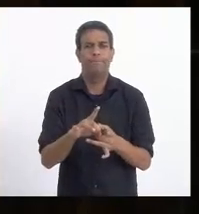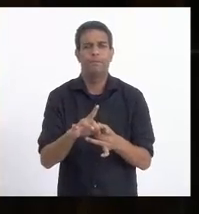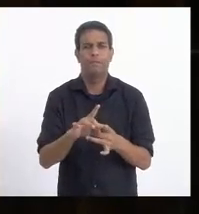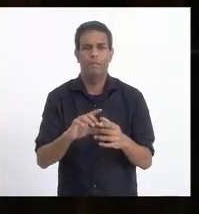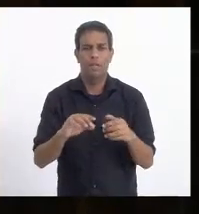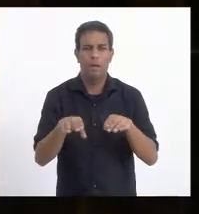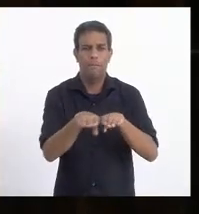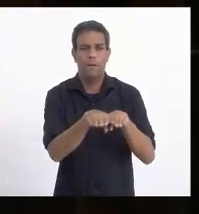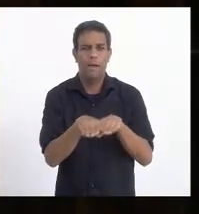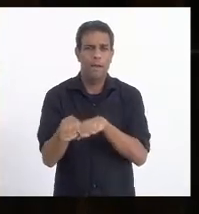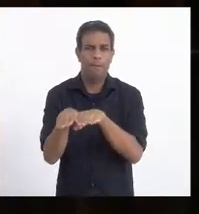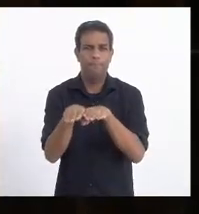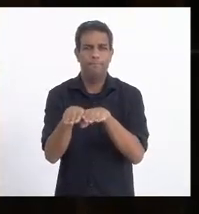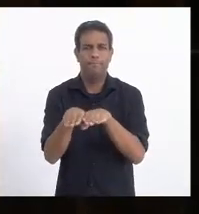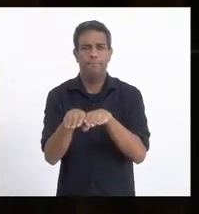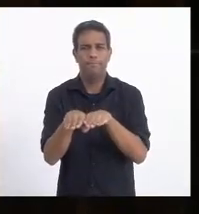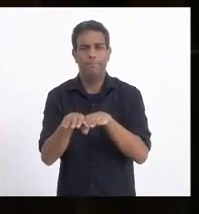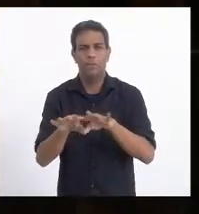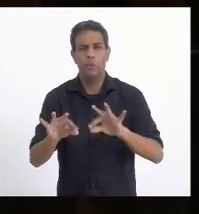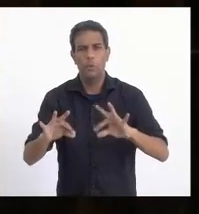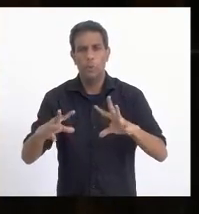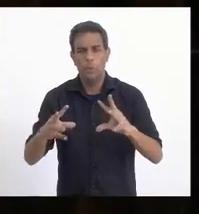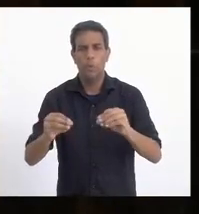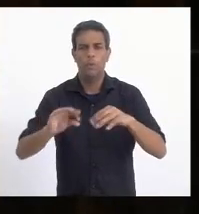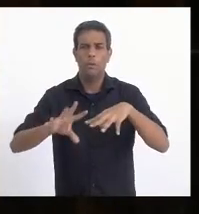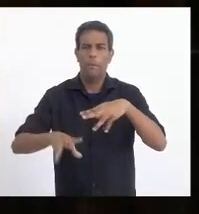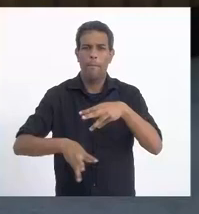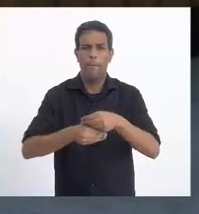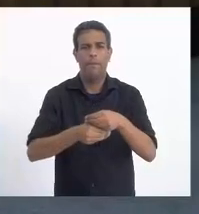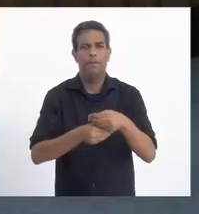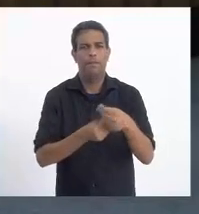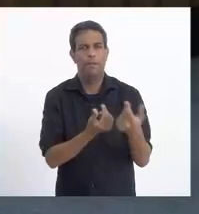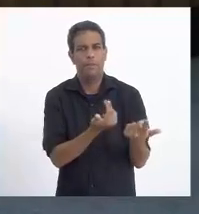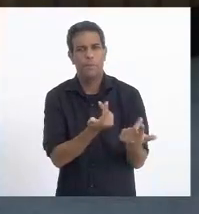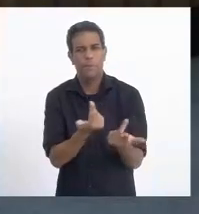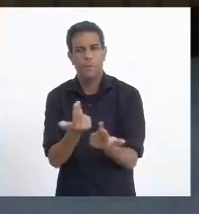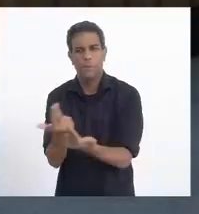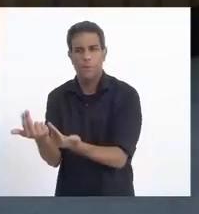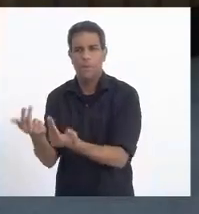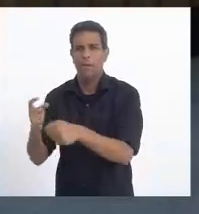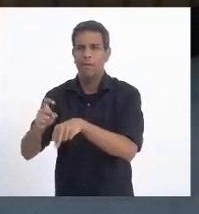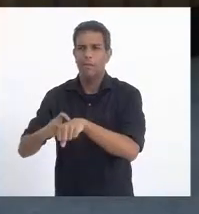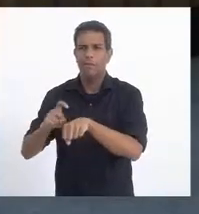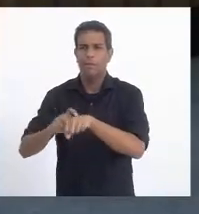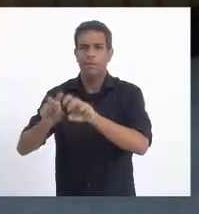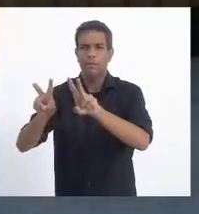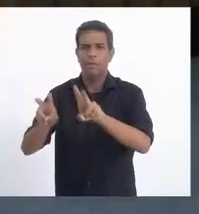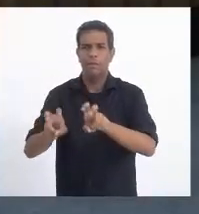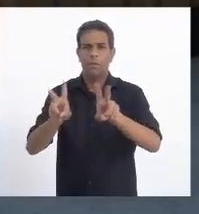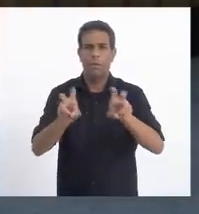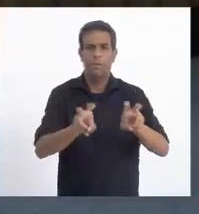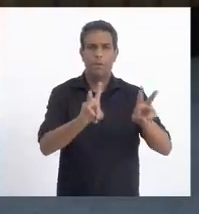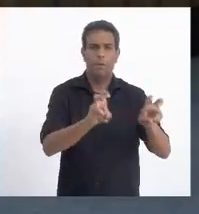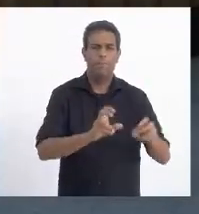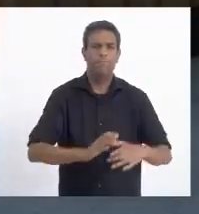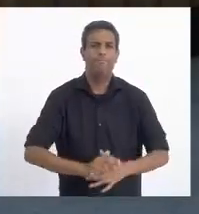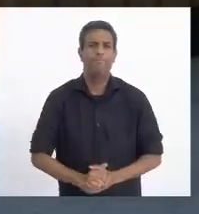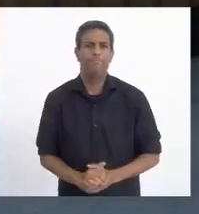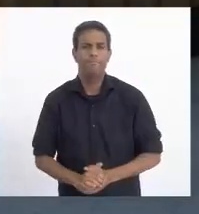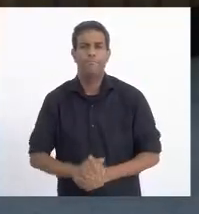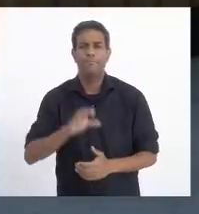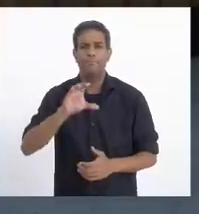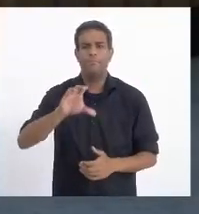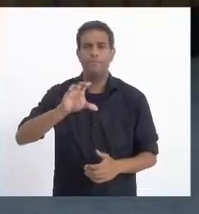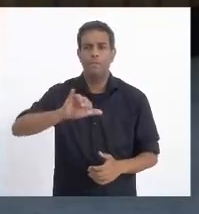paridade isso aí mesmo é de todos esse tema comum a todos a